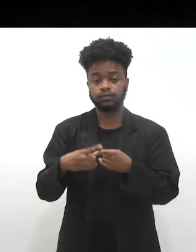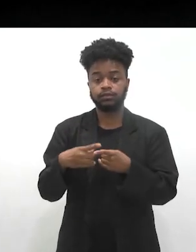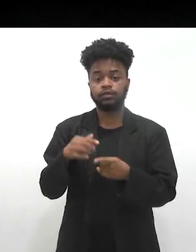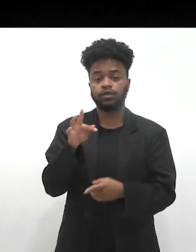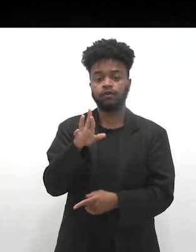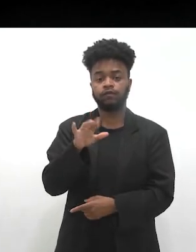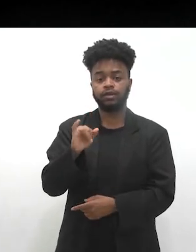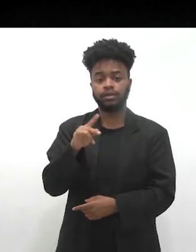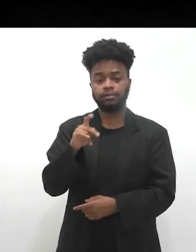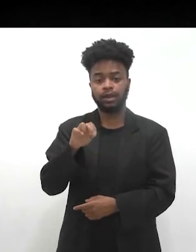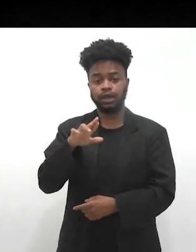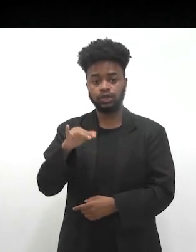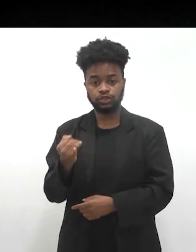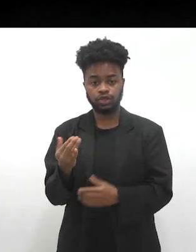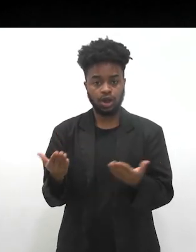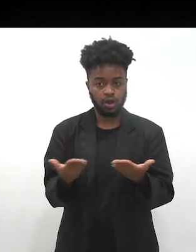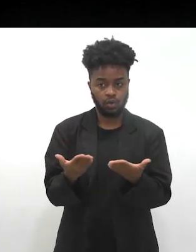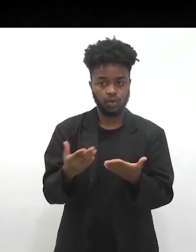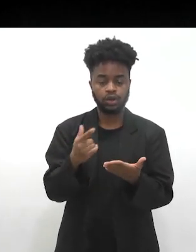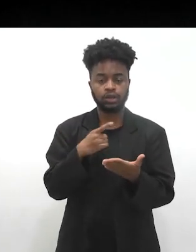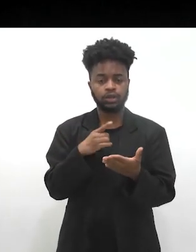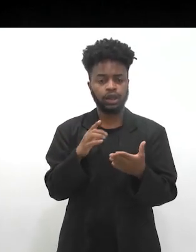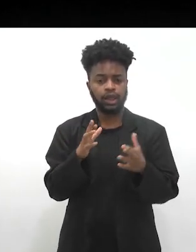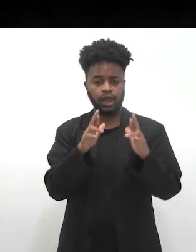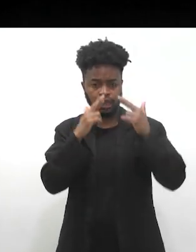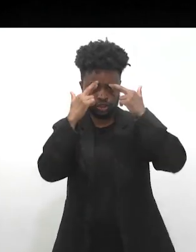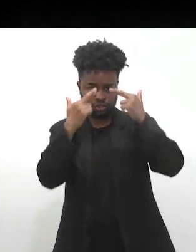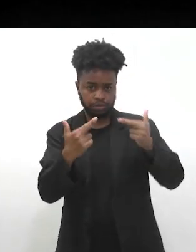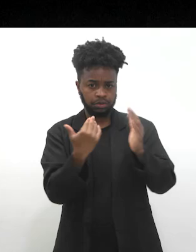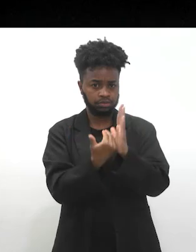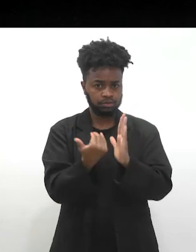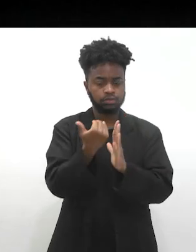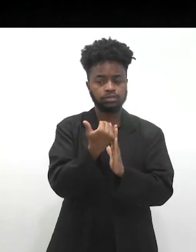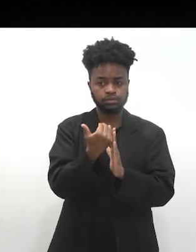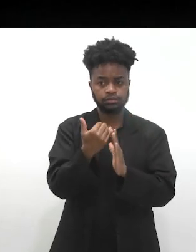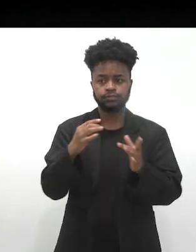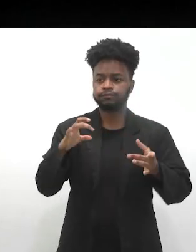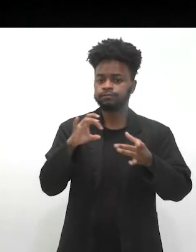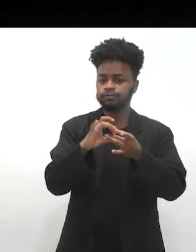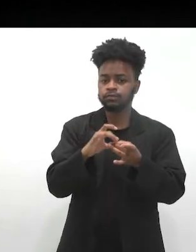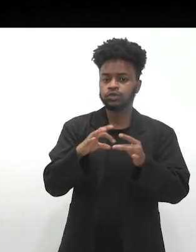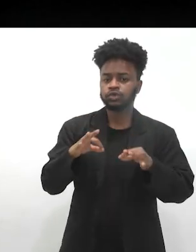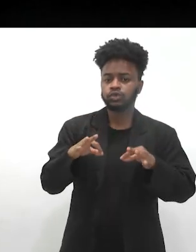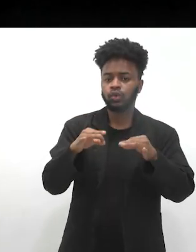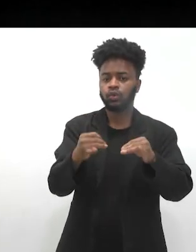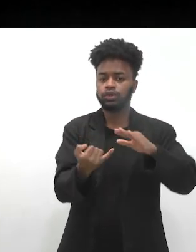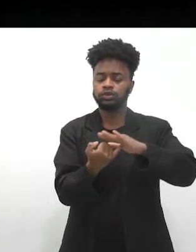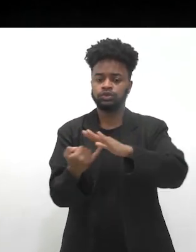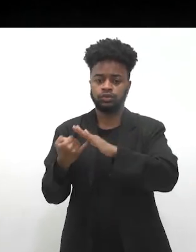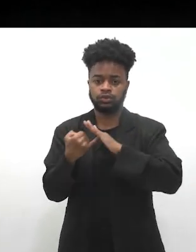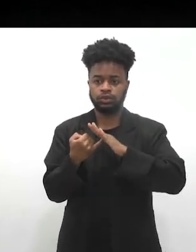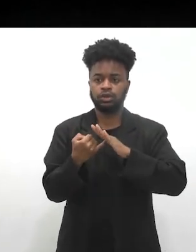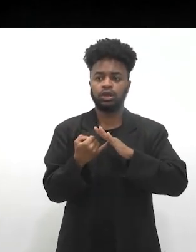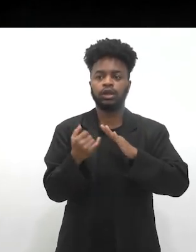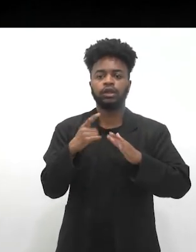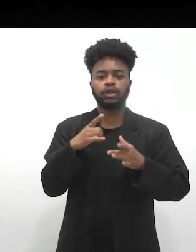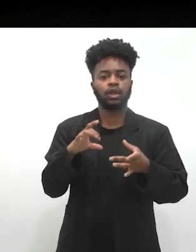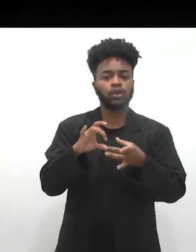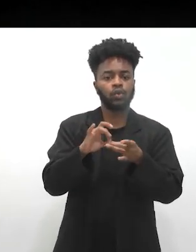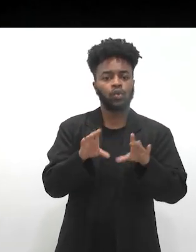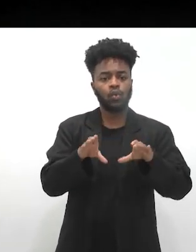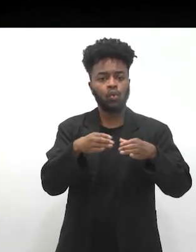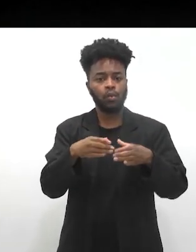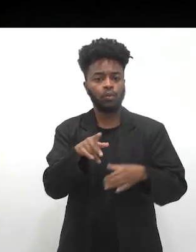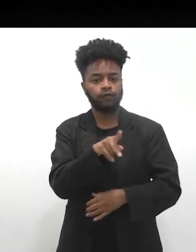O FRIPERJ de hoje pegou um corpo e um respeito muito grande dentro de todas as instituições, tanto do